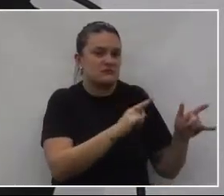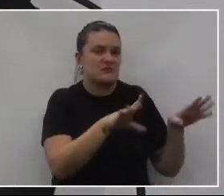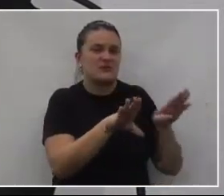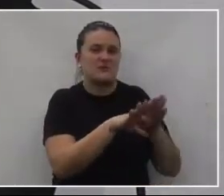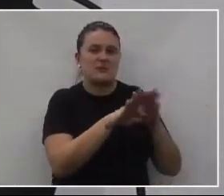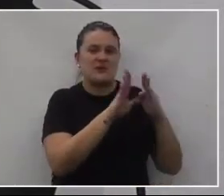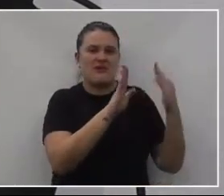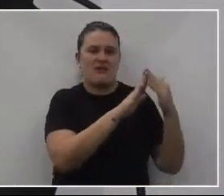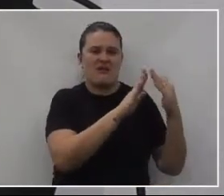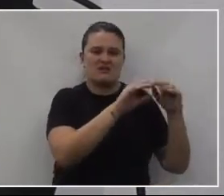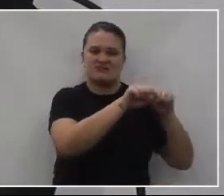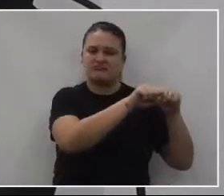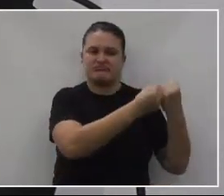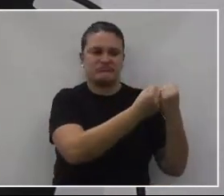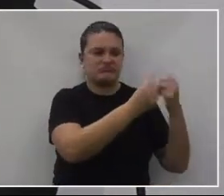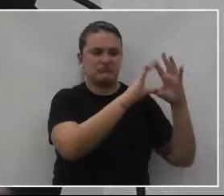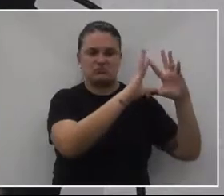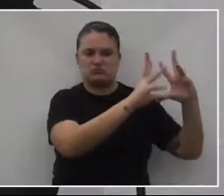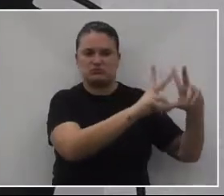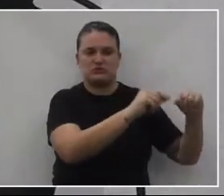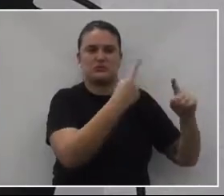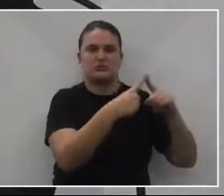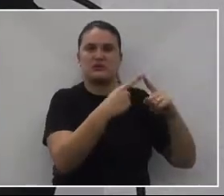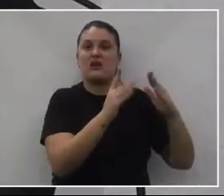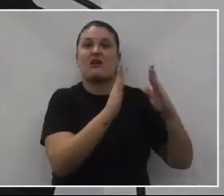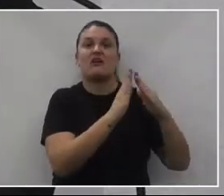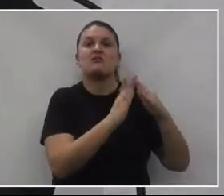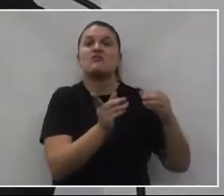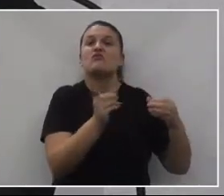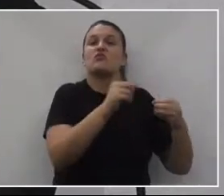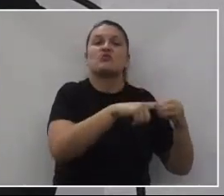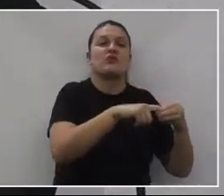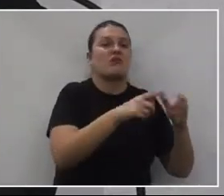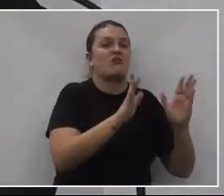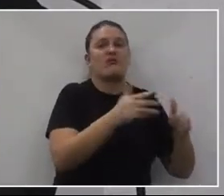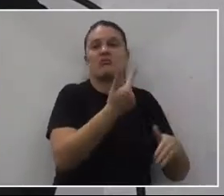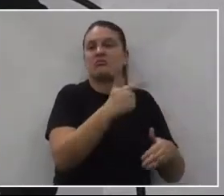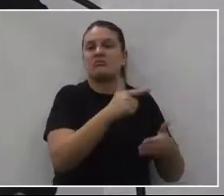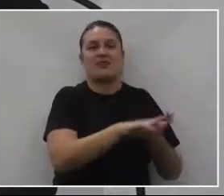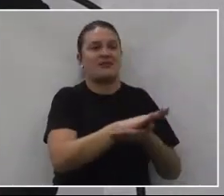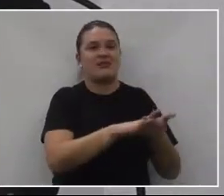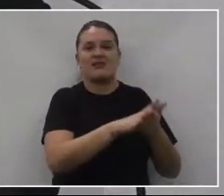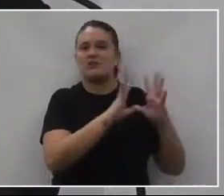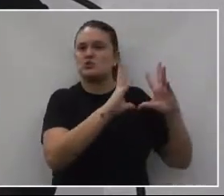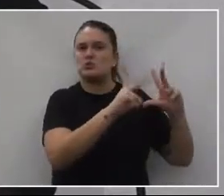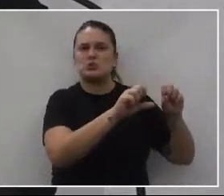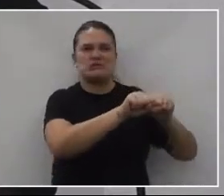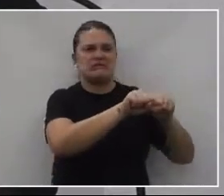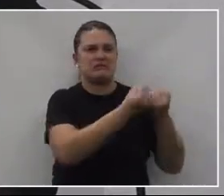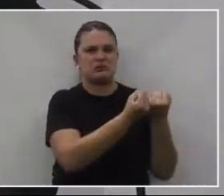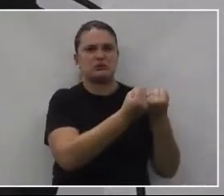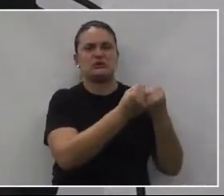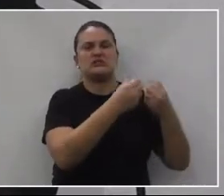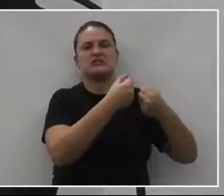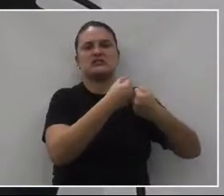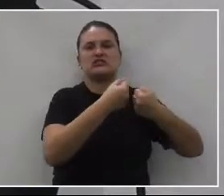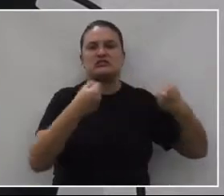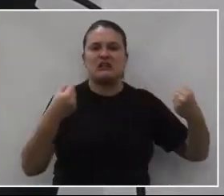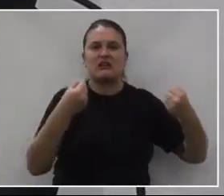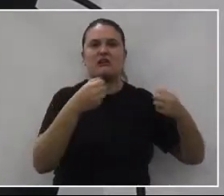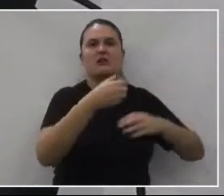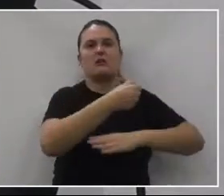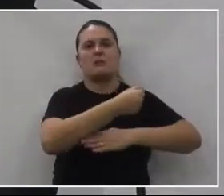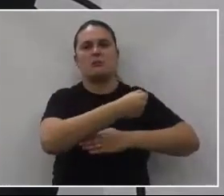casa vandalizada no último fim de semana, a casa que elas voltariam daqui a alguns dias morar. Está tudo quebrado lá, todas as janelas, todas as